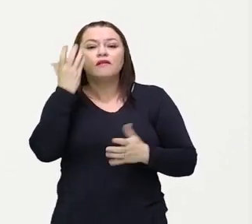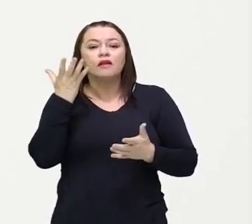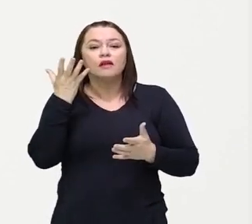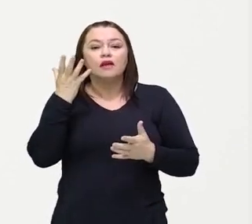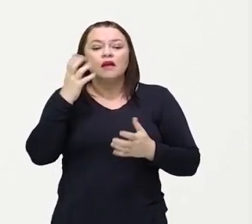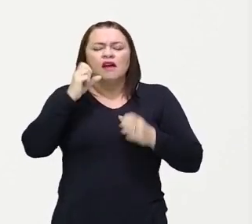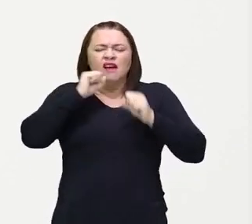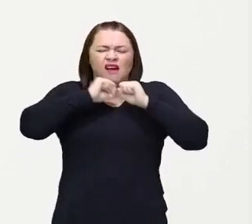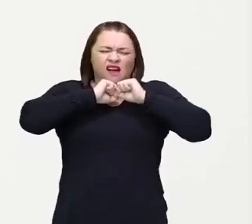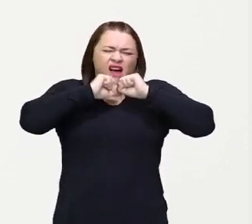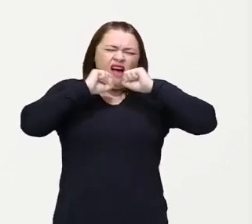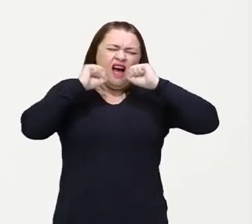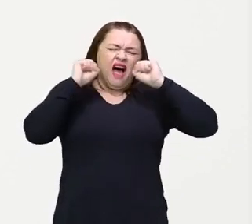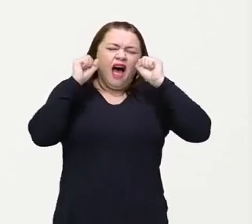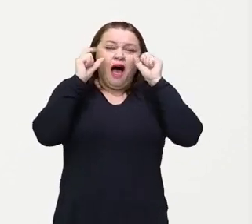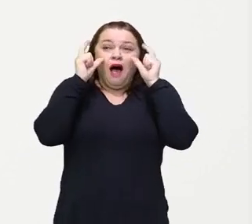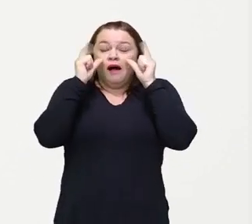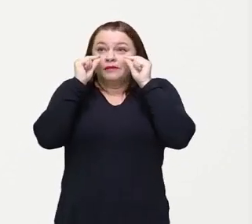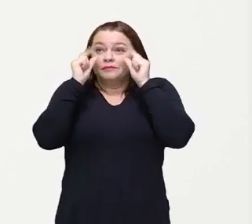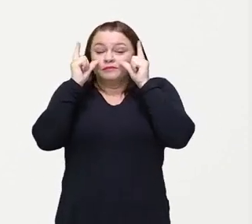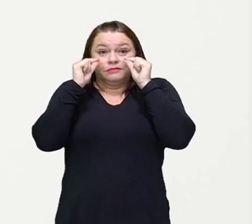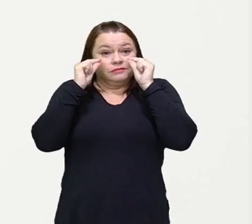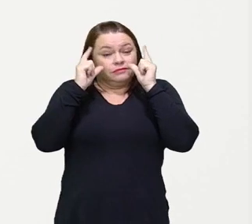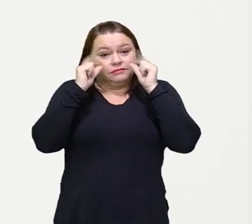que sono.